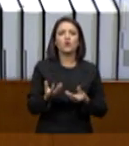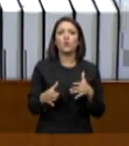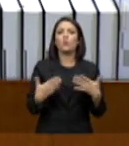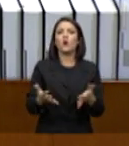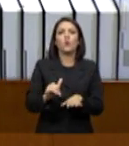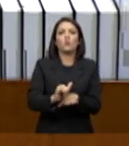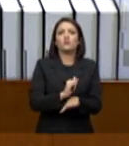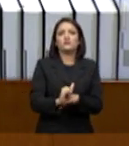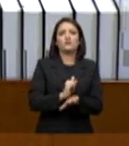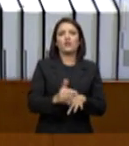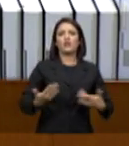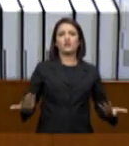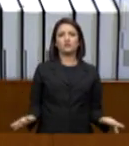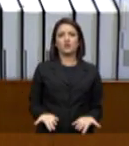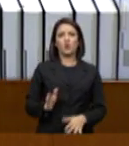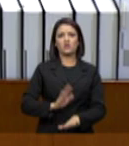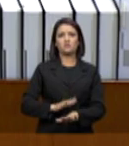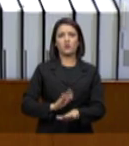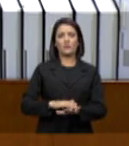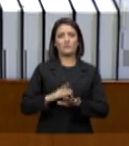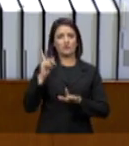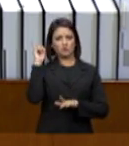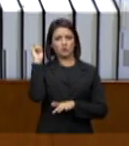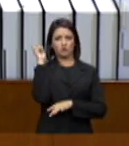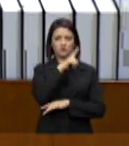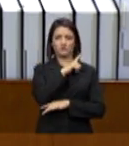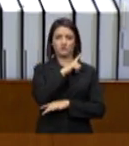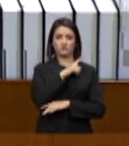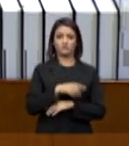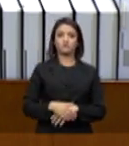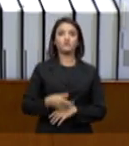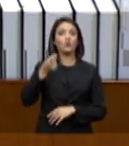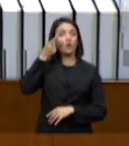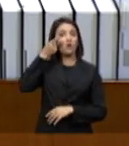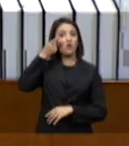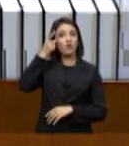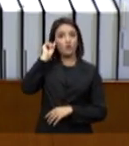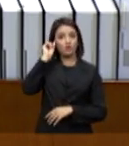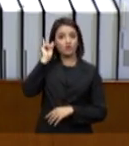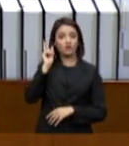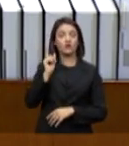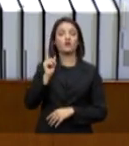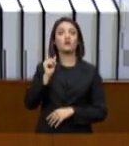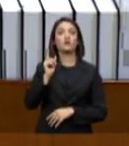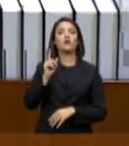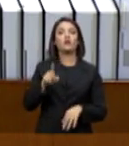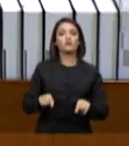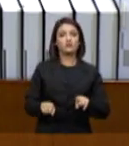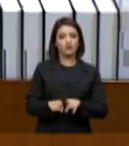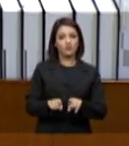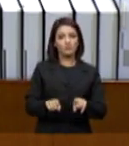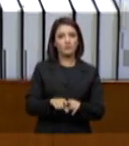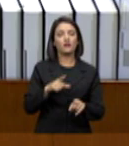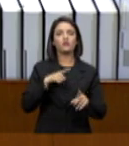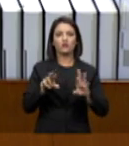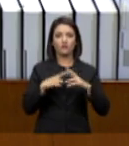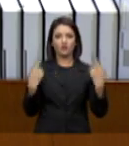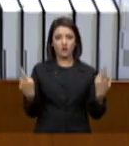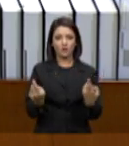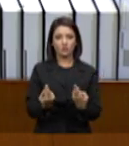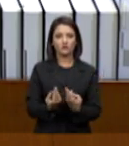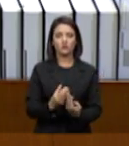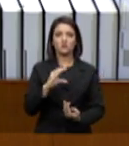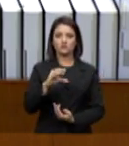olá neste momento dramático na data de ontem também estivemos reunidos no conselho